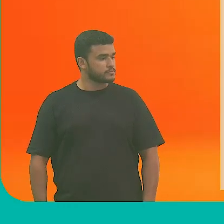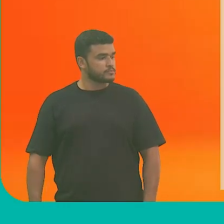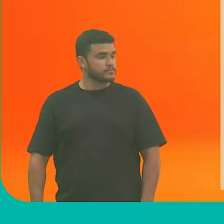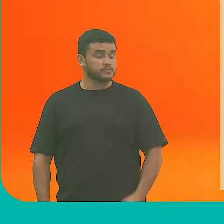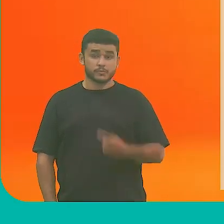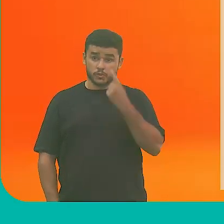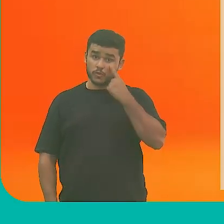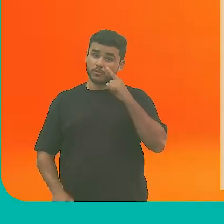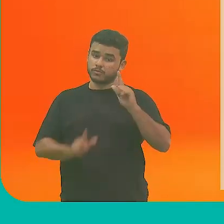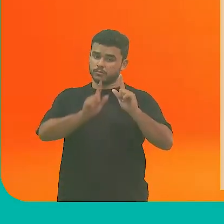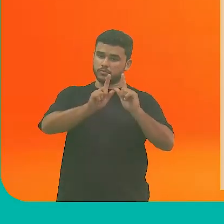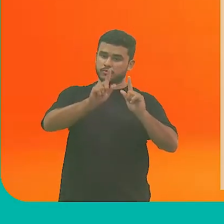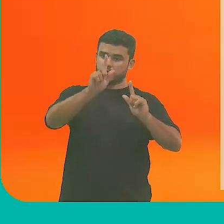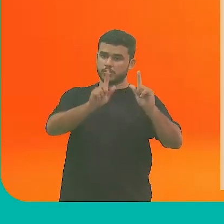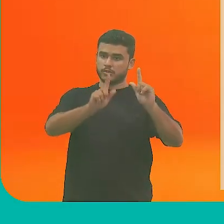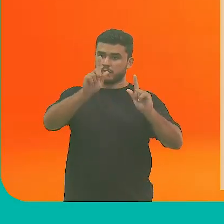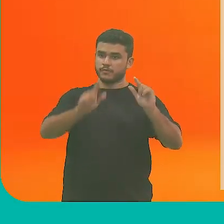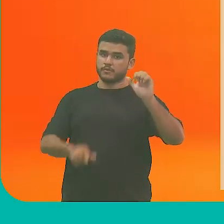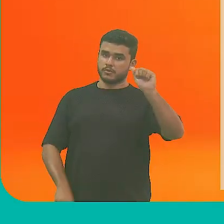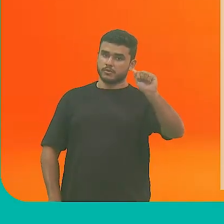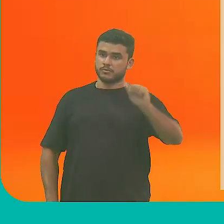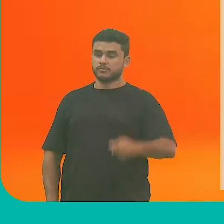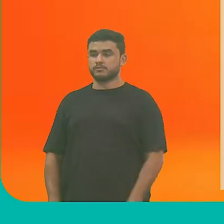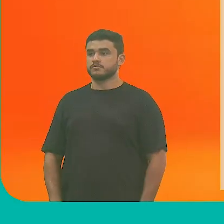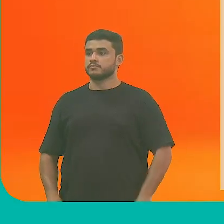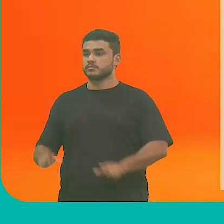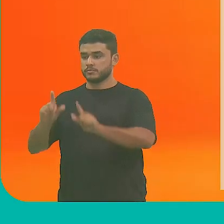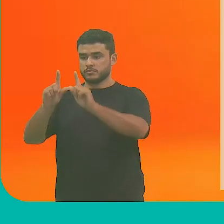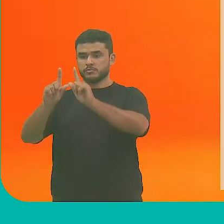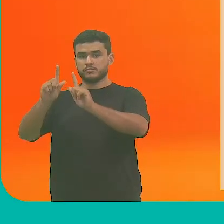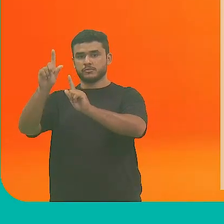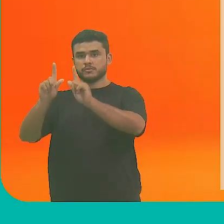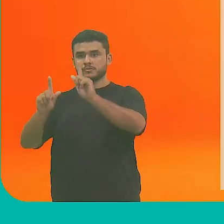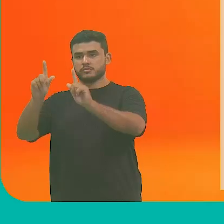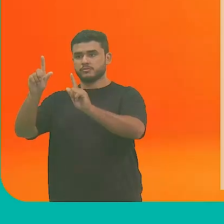A, está aqui o gráfico B,